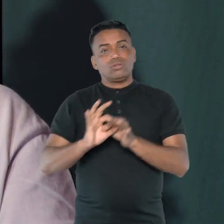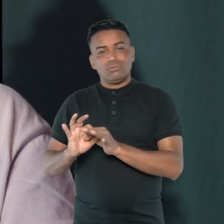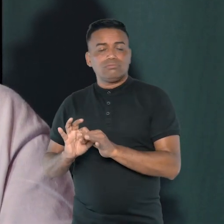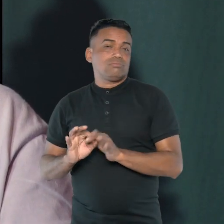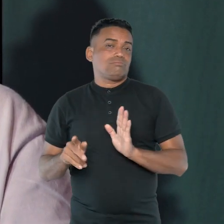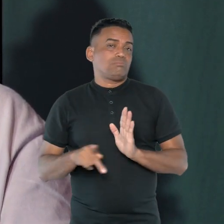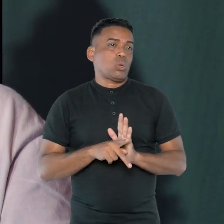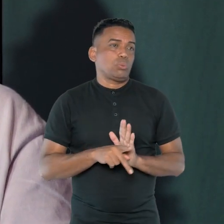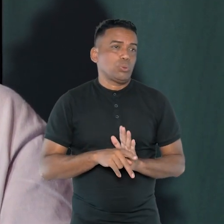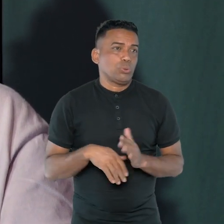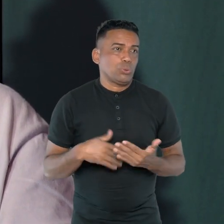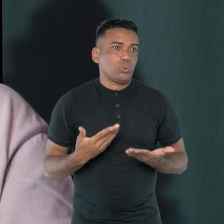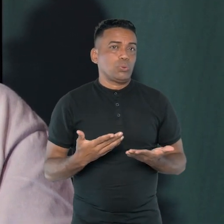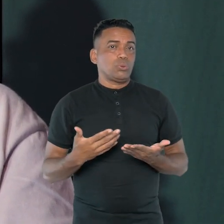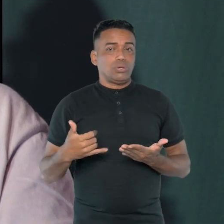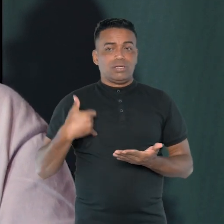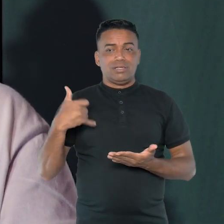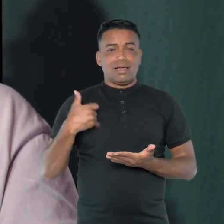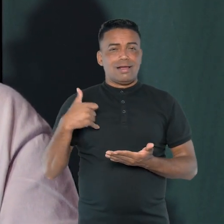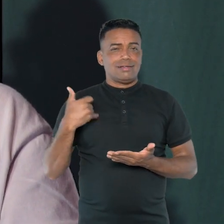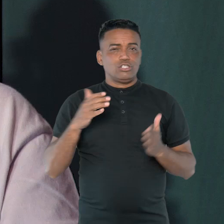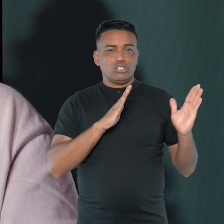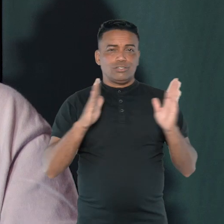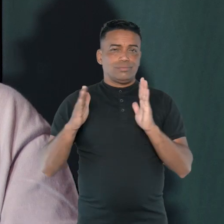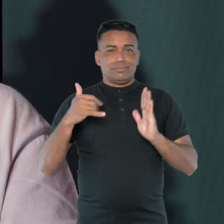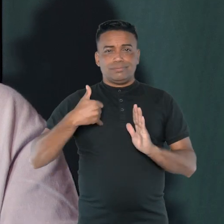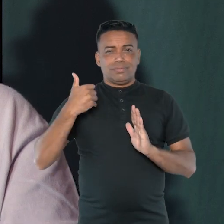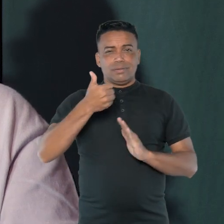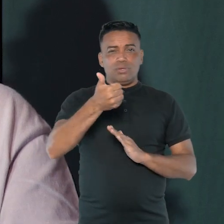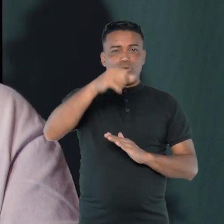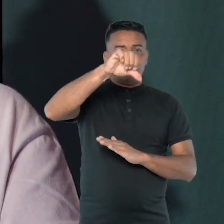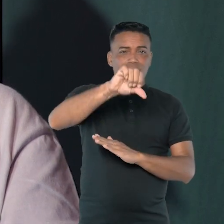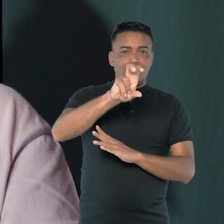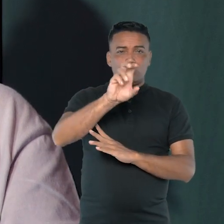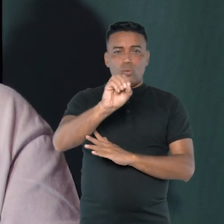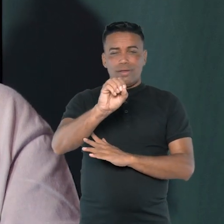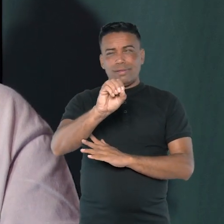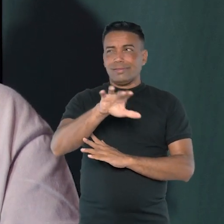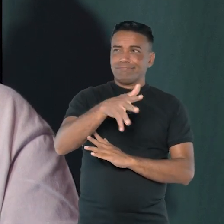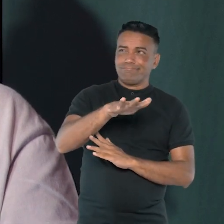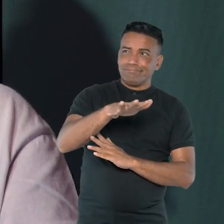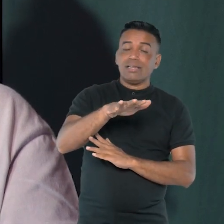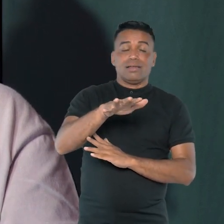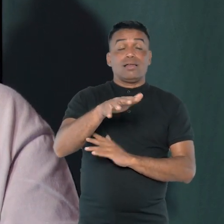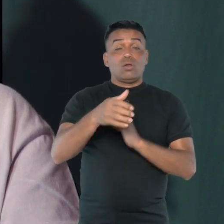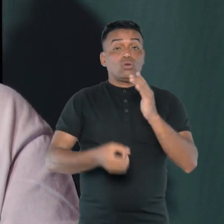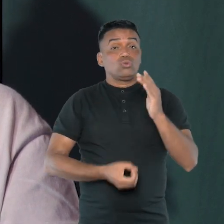faixa de idade do seu livro. Ali na década de 50, começaram a